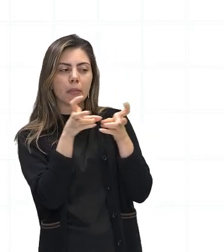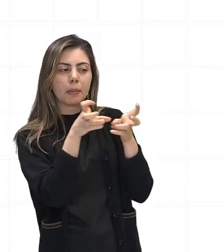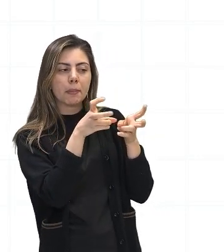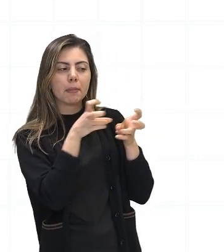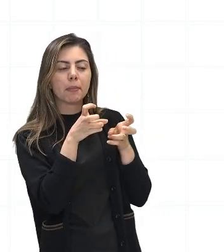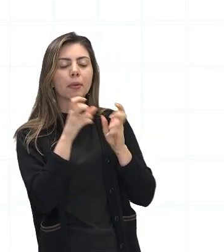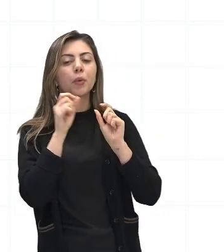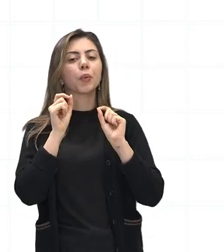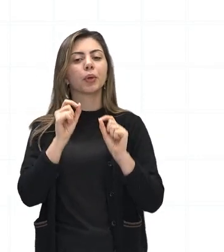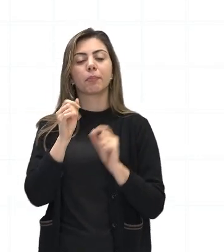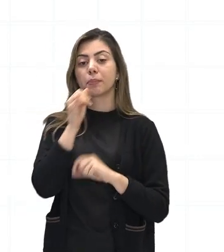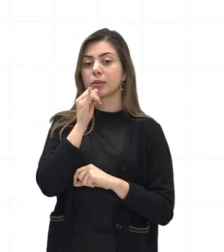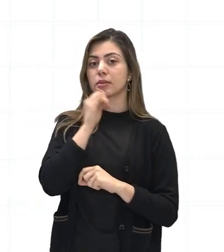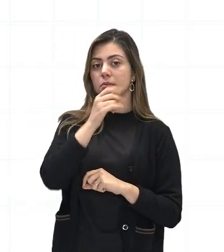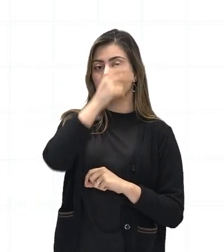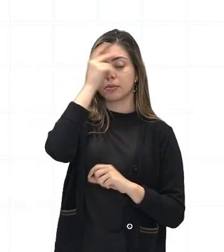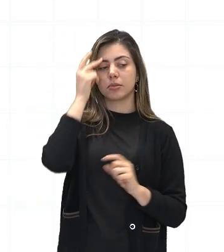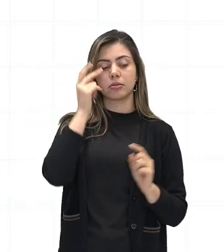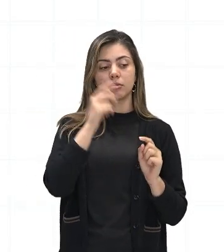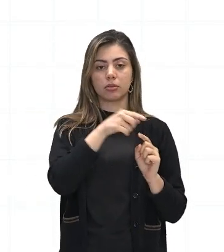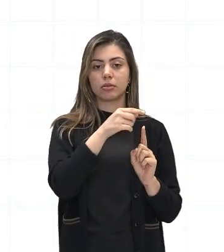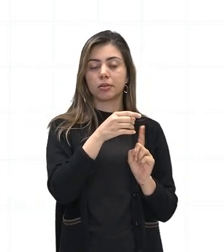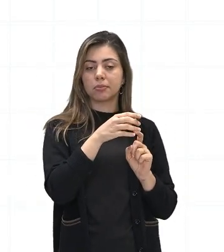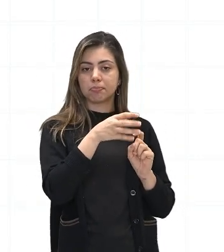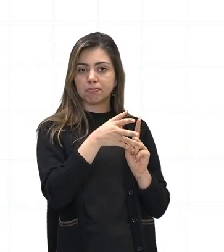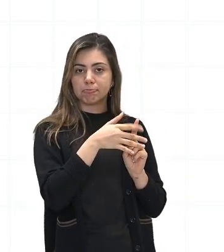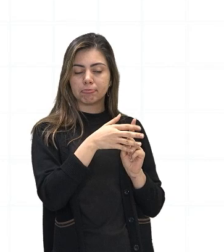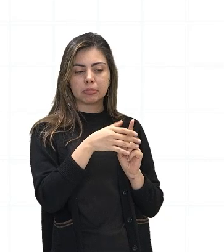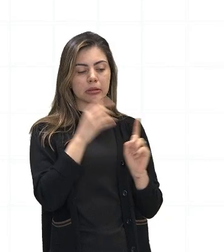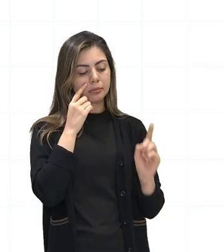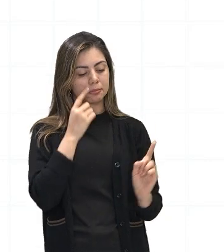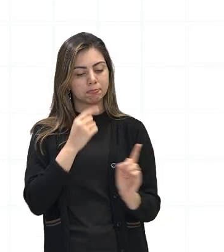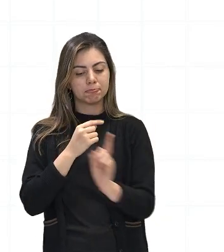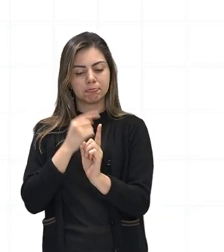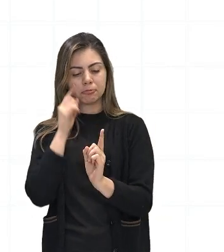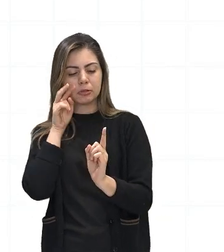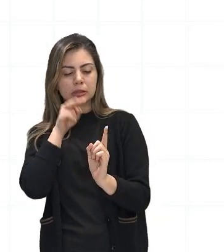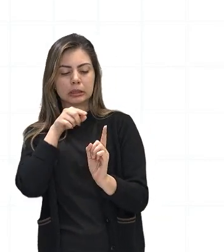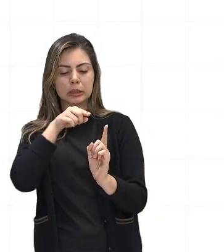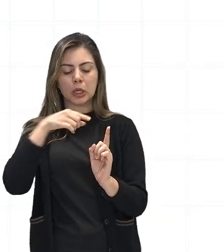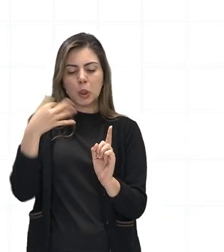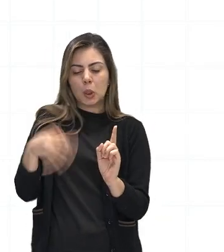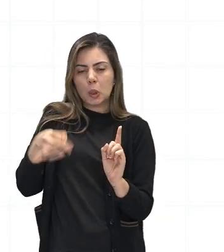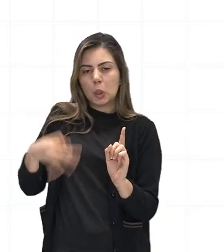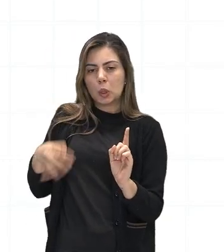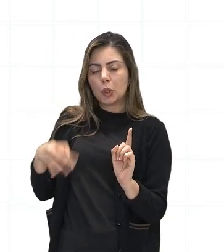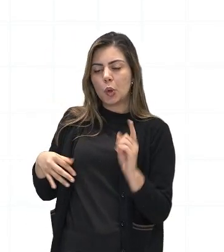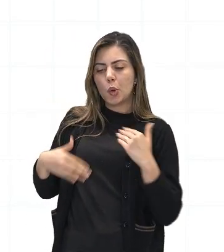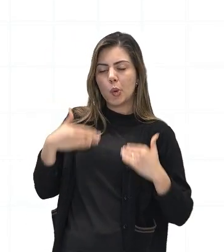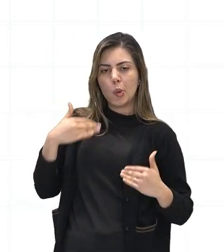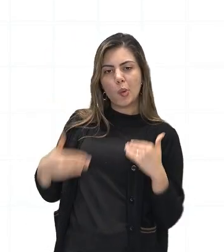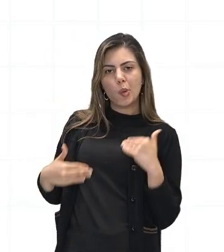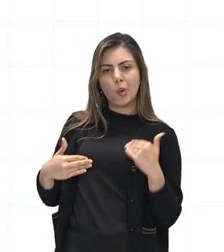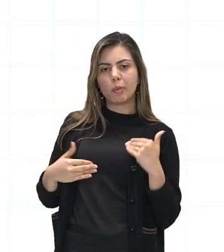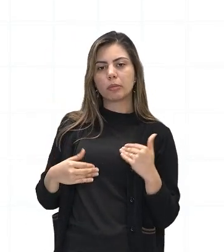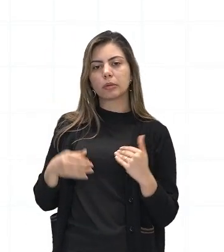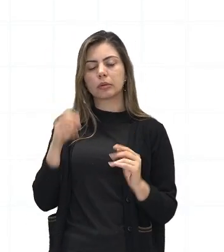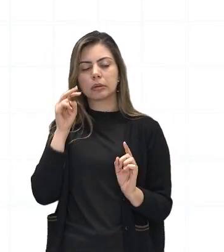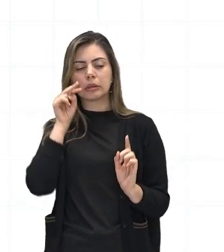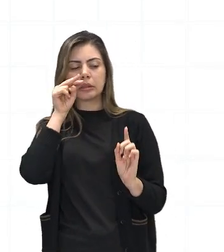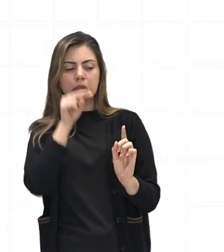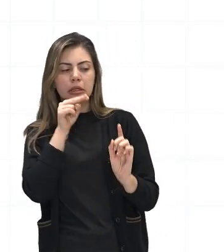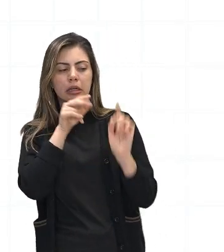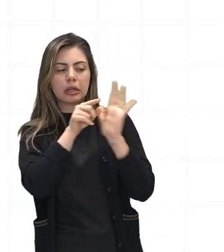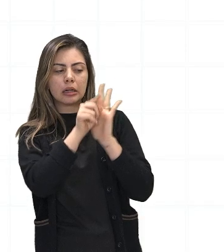por exemplo, quando um paciente se queixava de dor, né, em um determinado local do corpo, geralmente a raiz desse